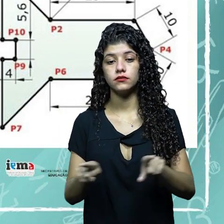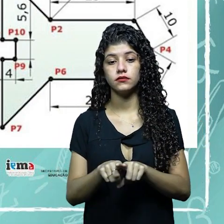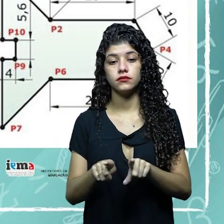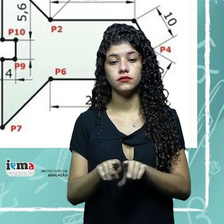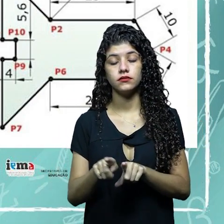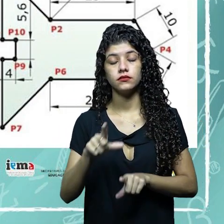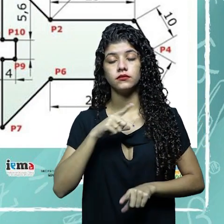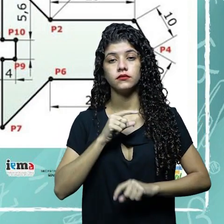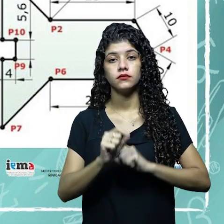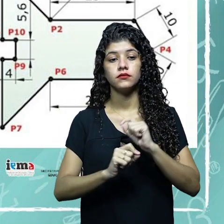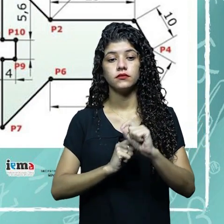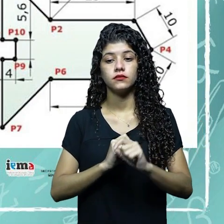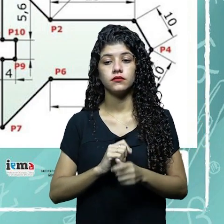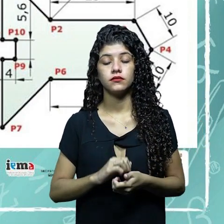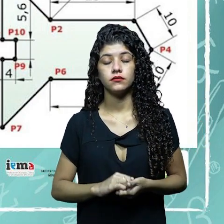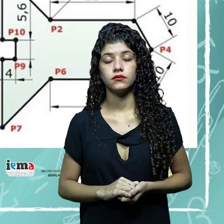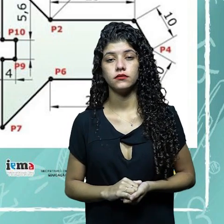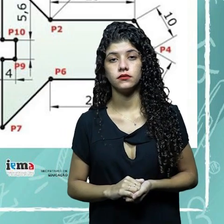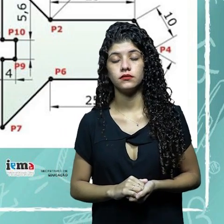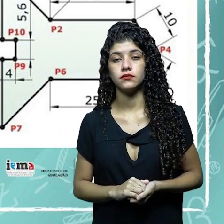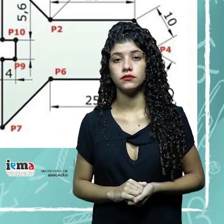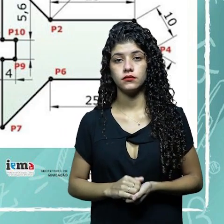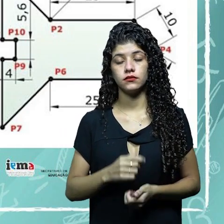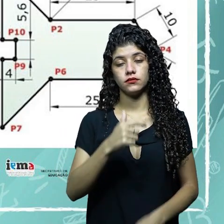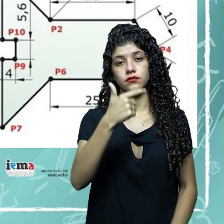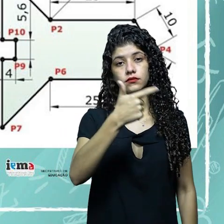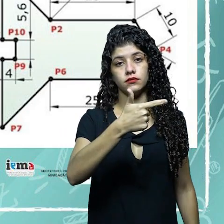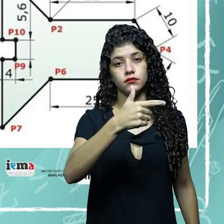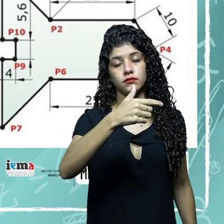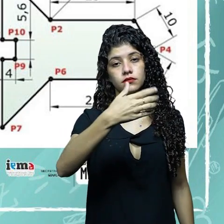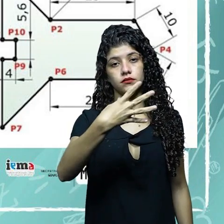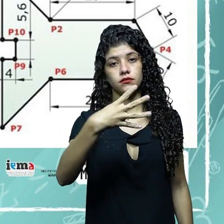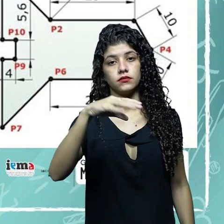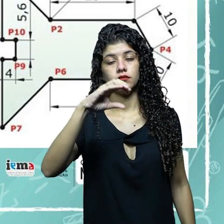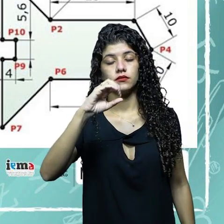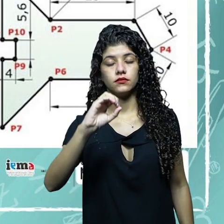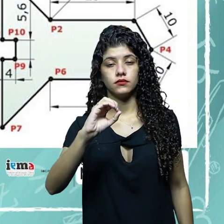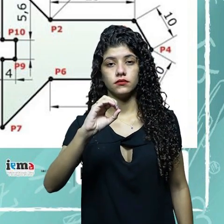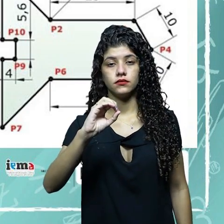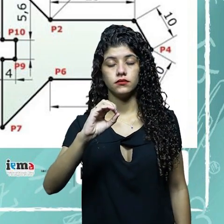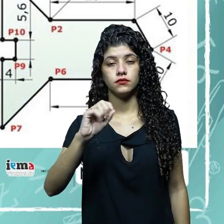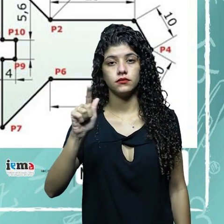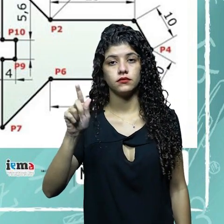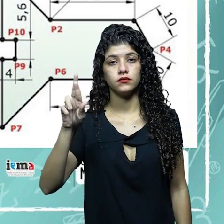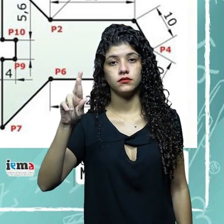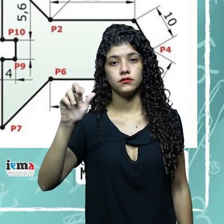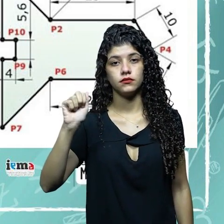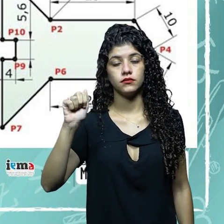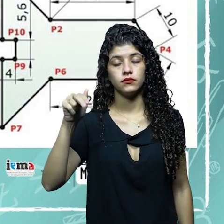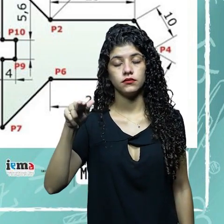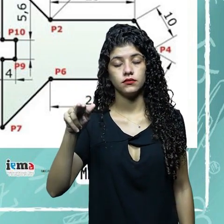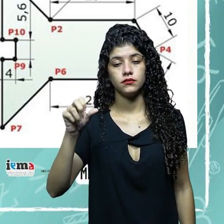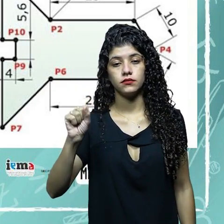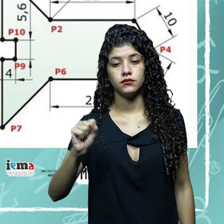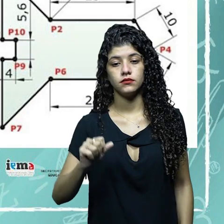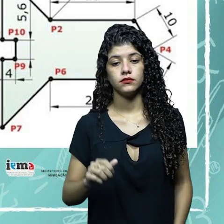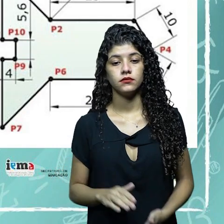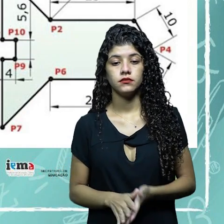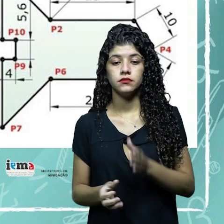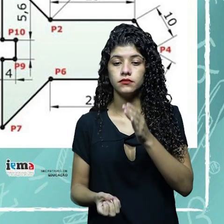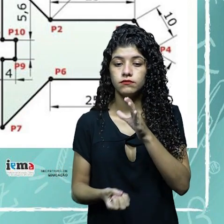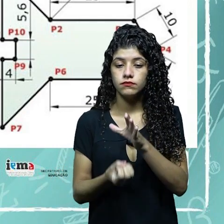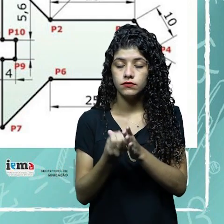de 240 graus, tá? E assim a gente vai construindo todas as nossas figuras,